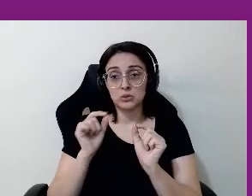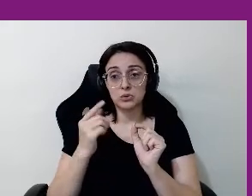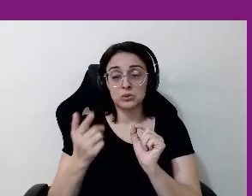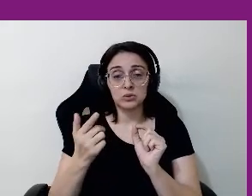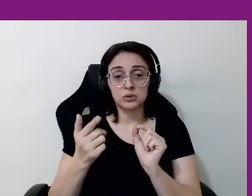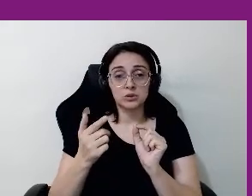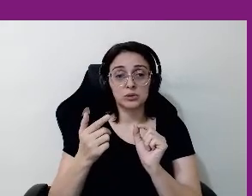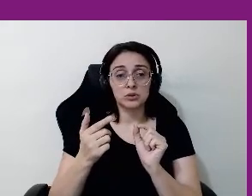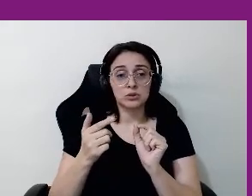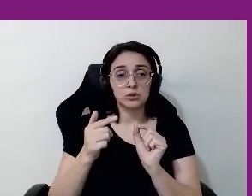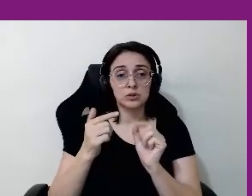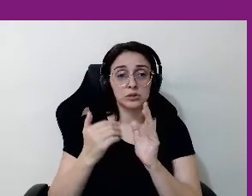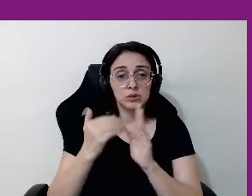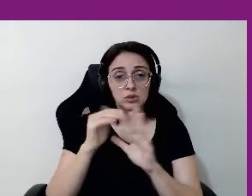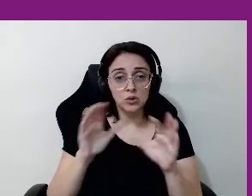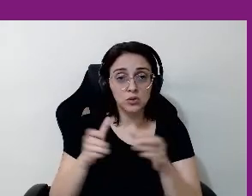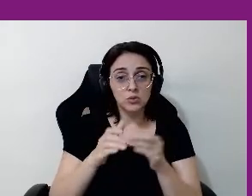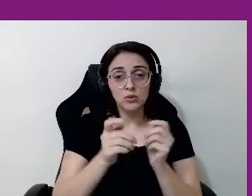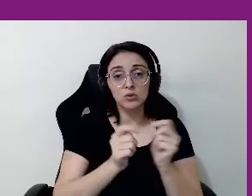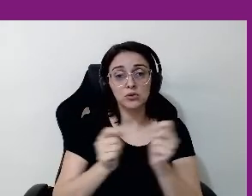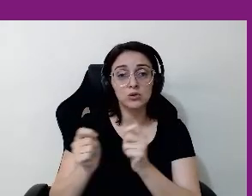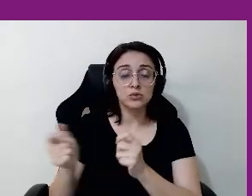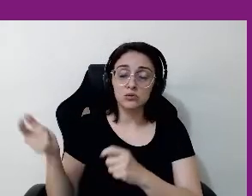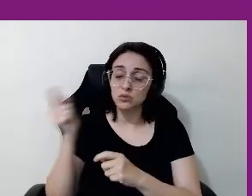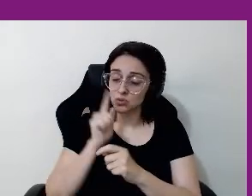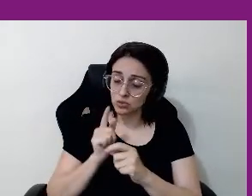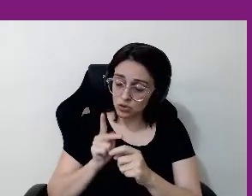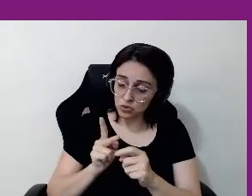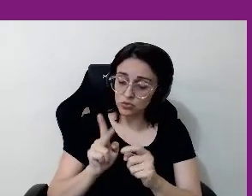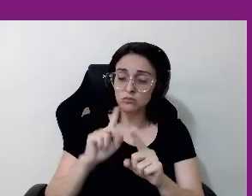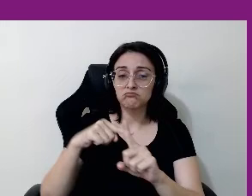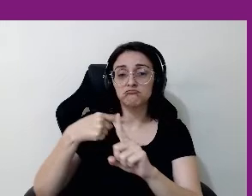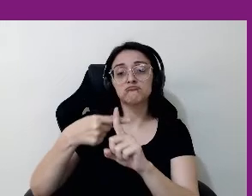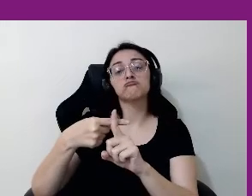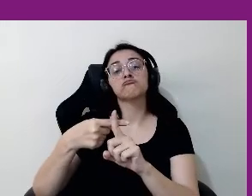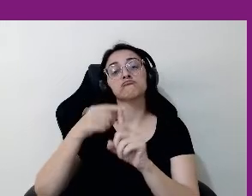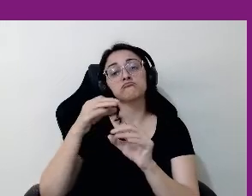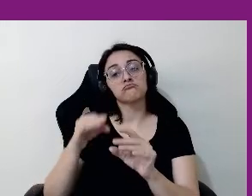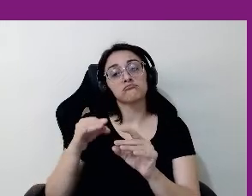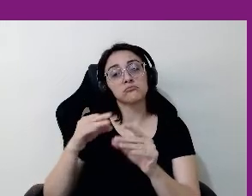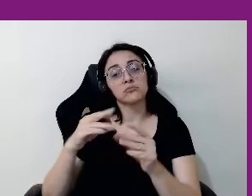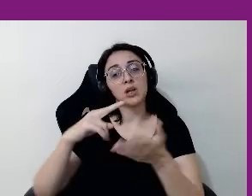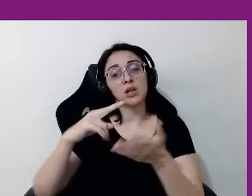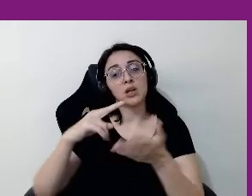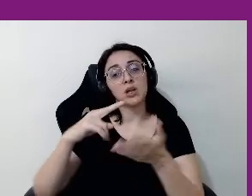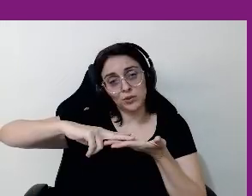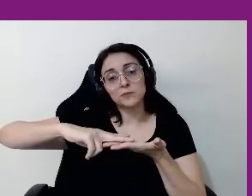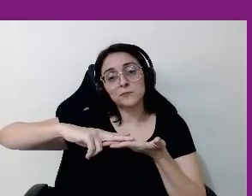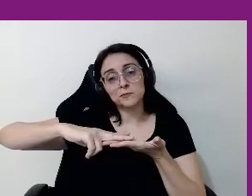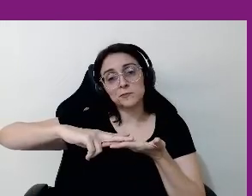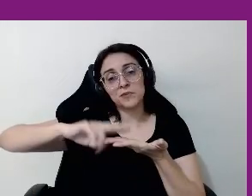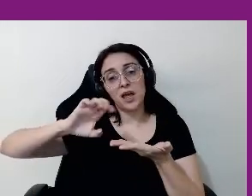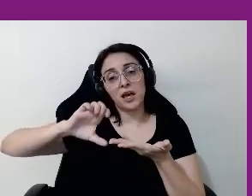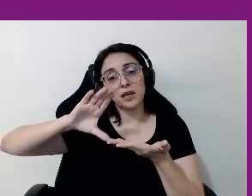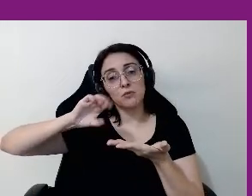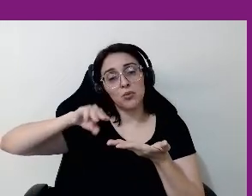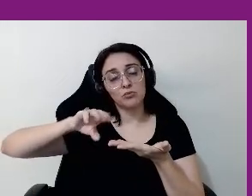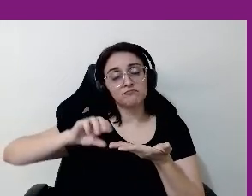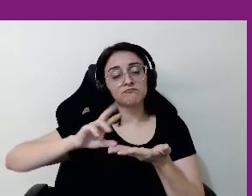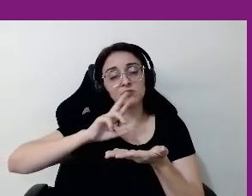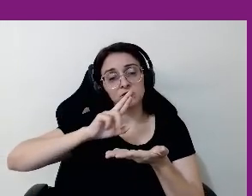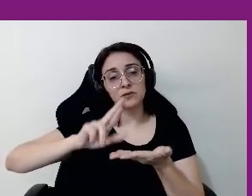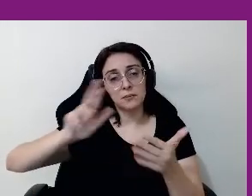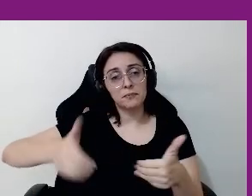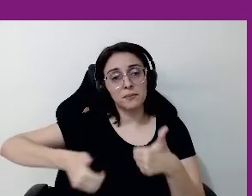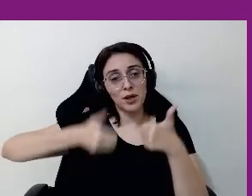o matching, né, com o grupo controle, continua favorecendo a prona e tendo um prognóstico melhor